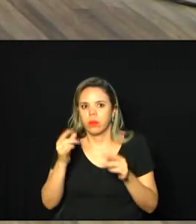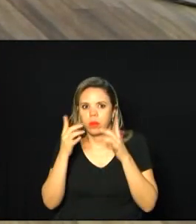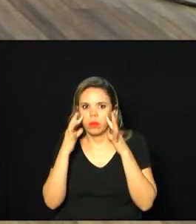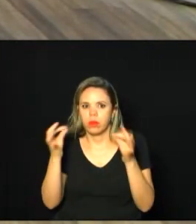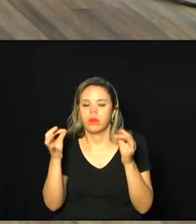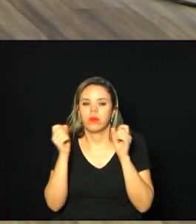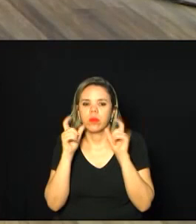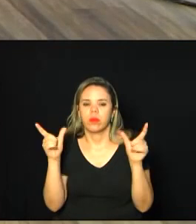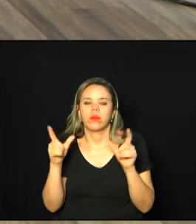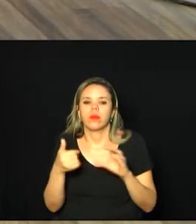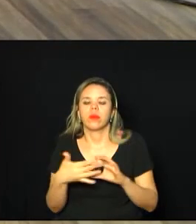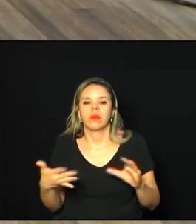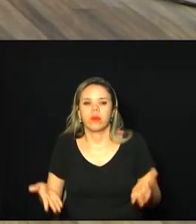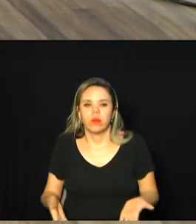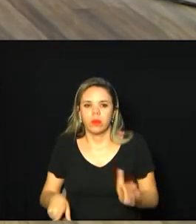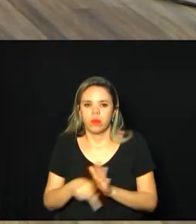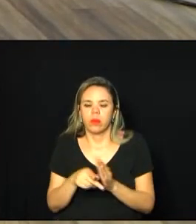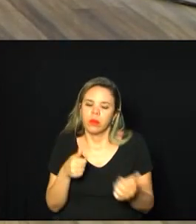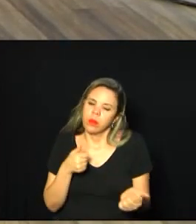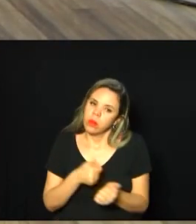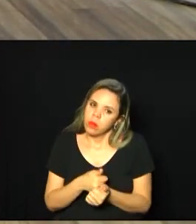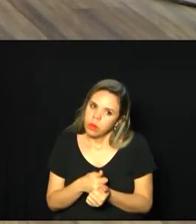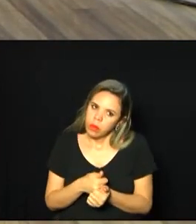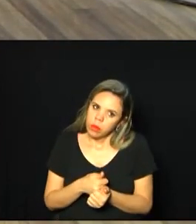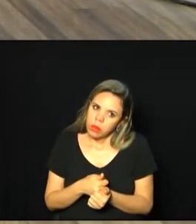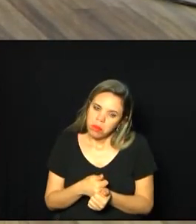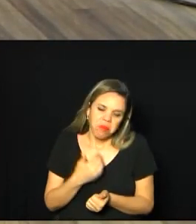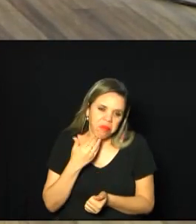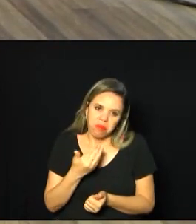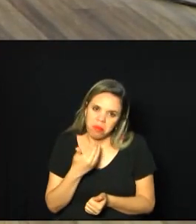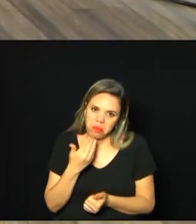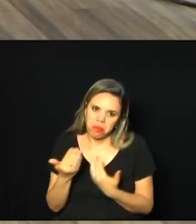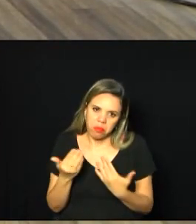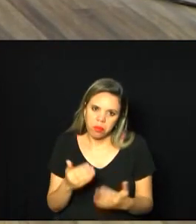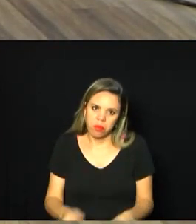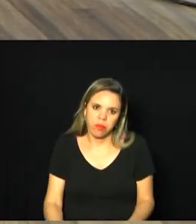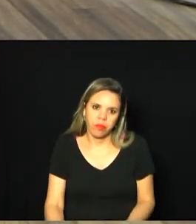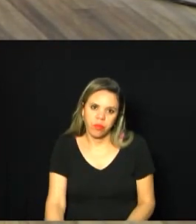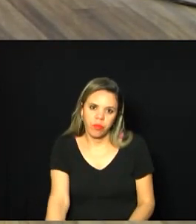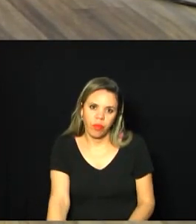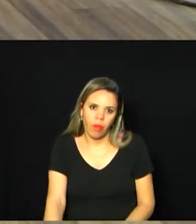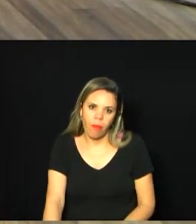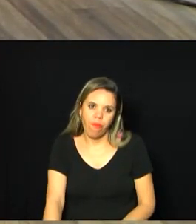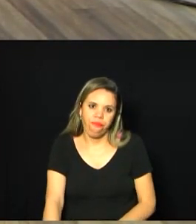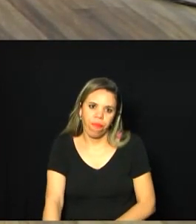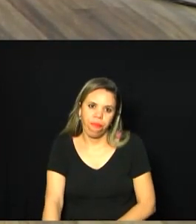nós temos uma característica próxima e não serve tanto de comparação?